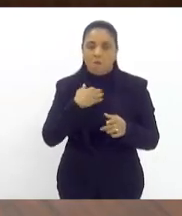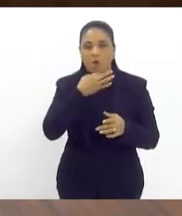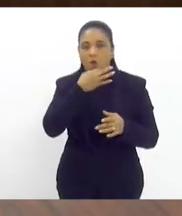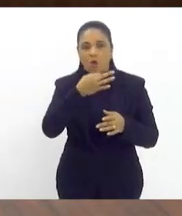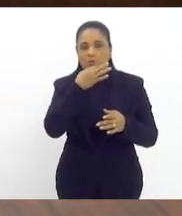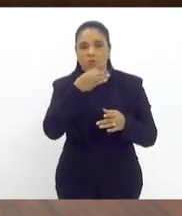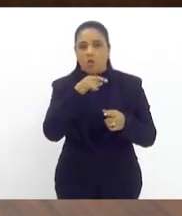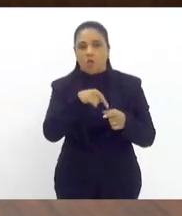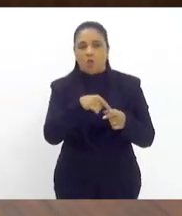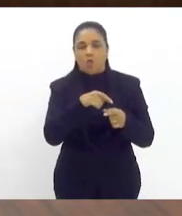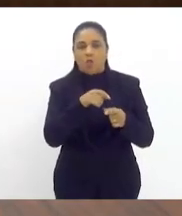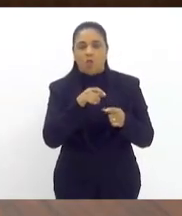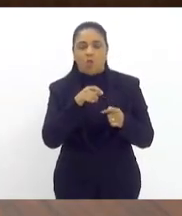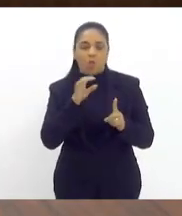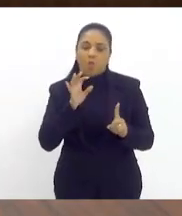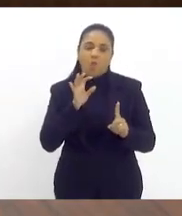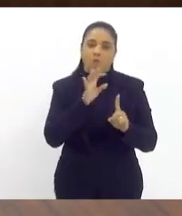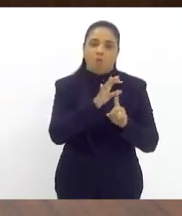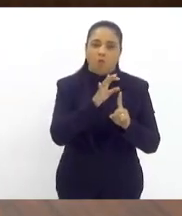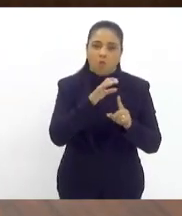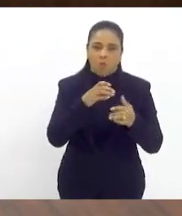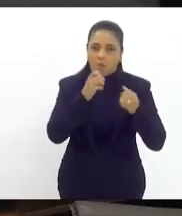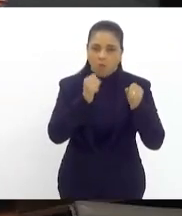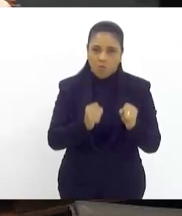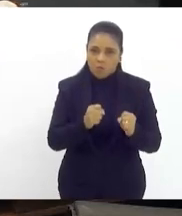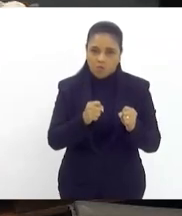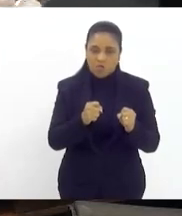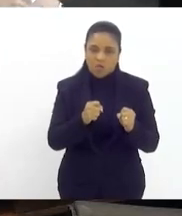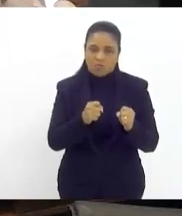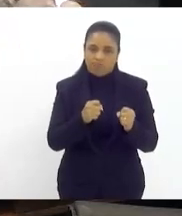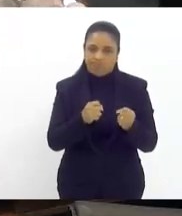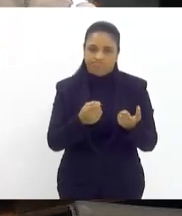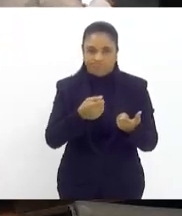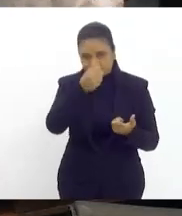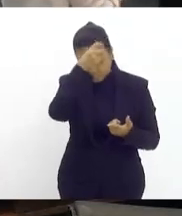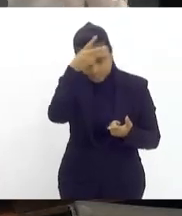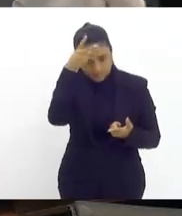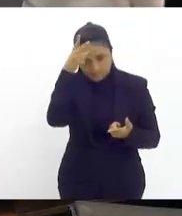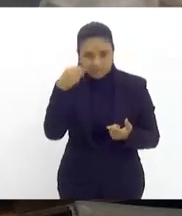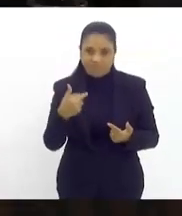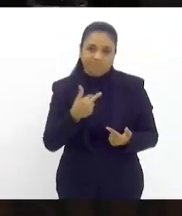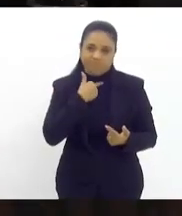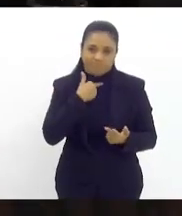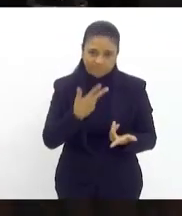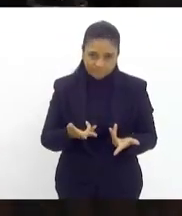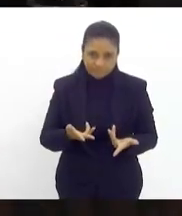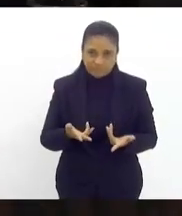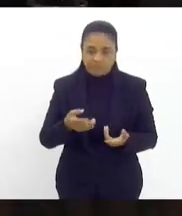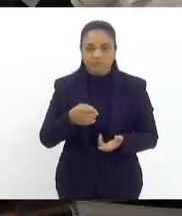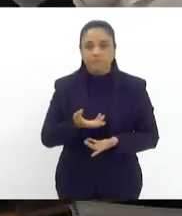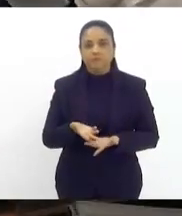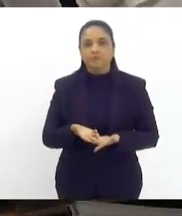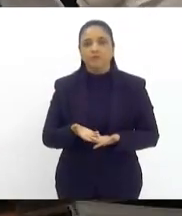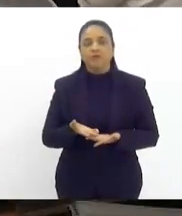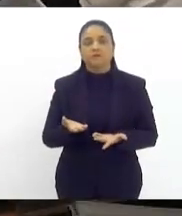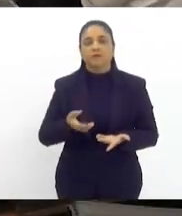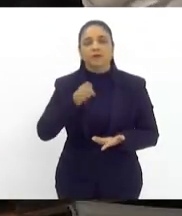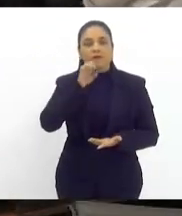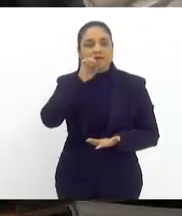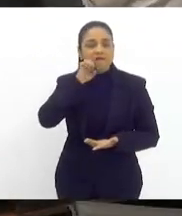município. Muito obrigada e desculpe a demora de chegar até aqui. Está a deputada. Élica... Presidente, queria